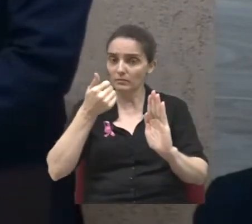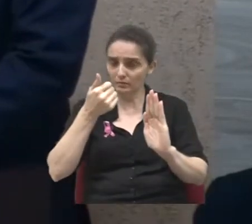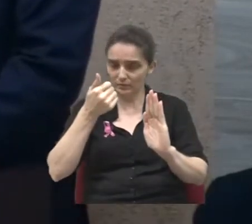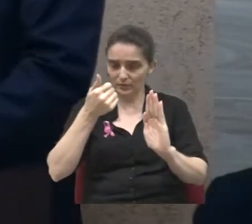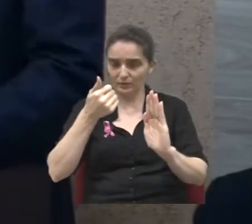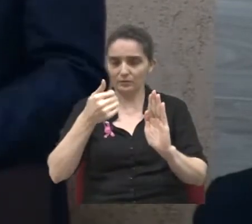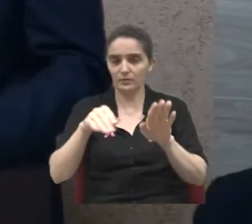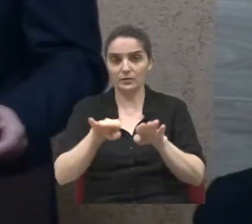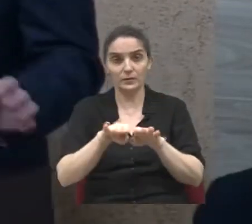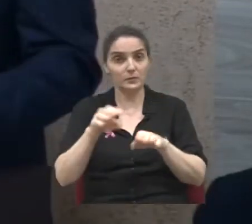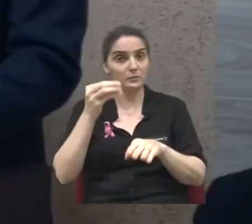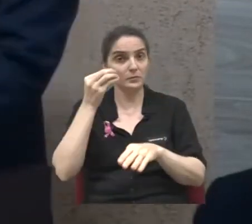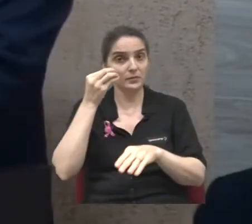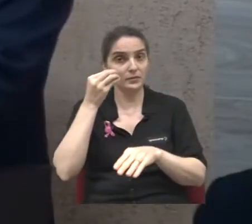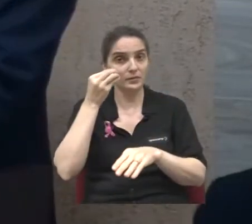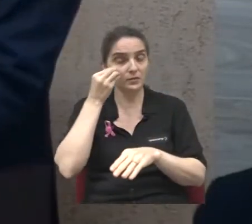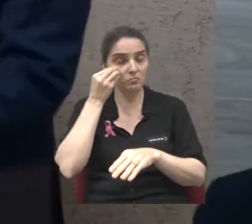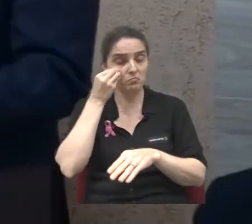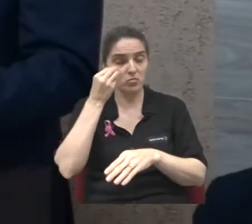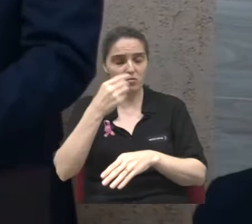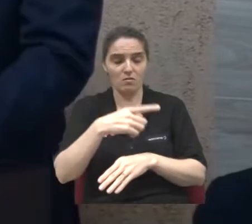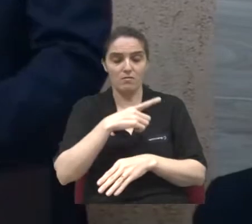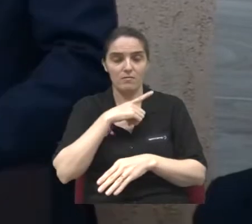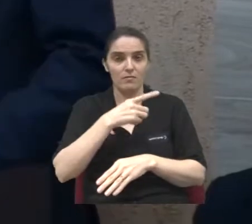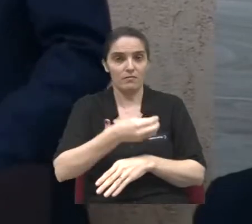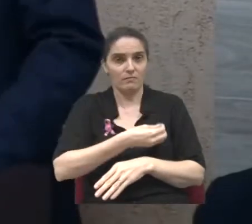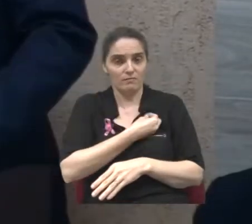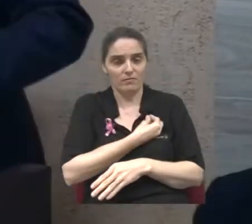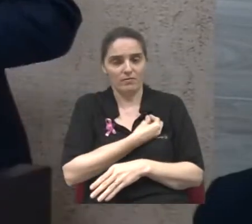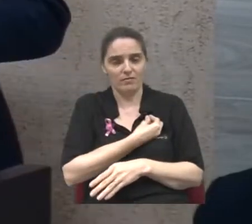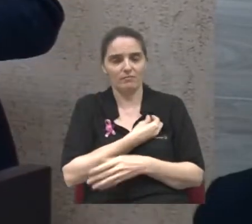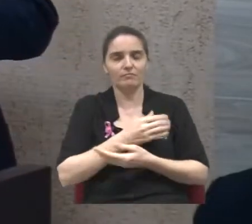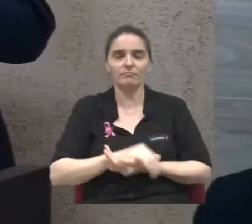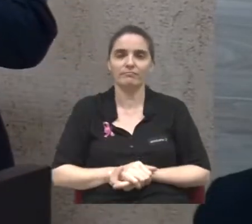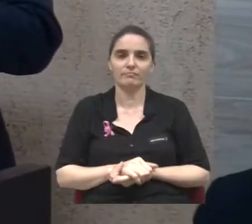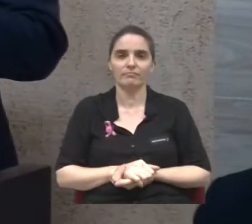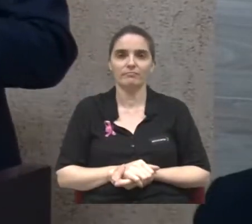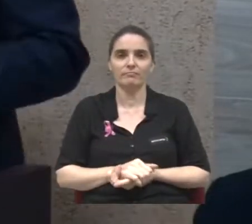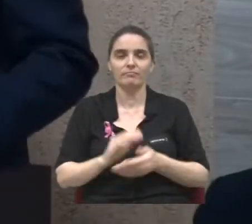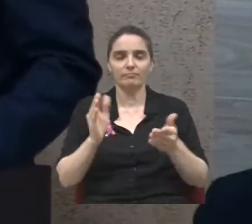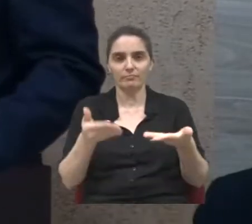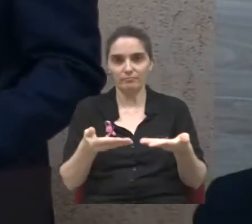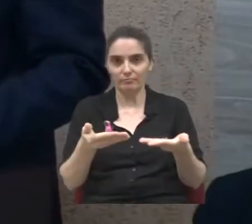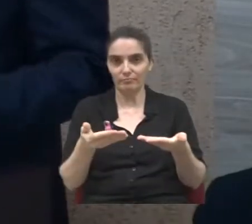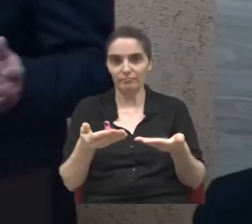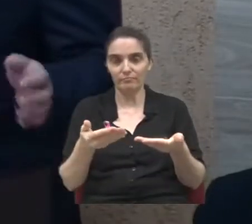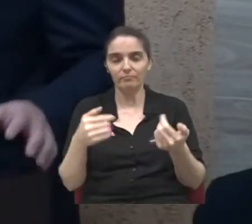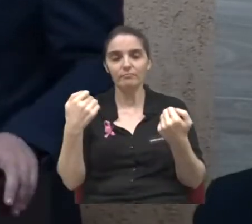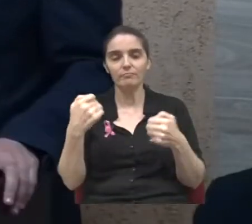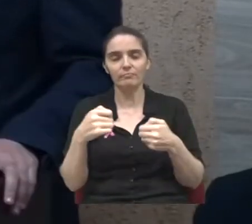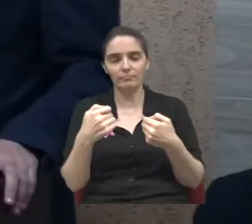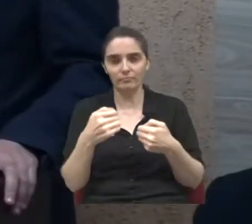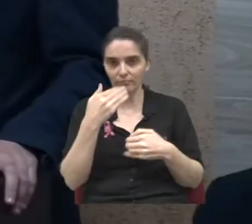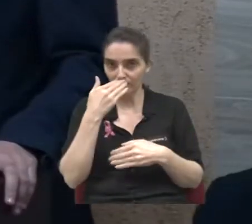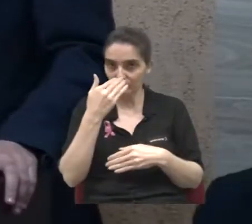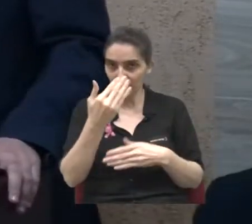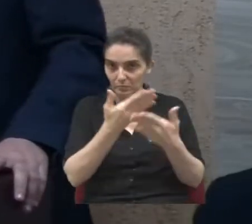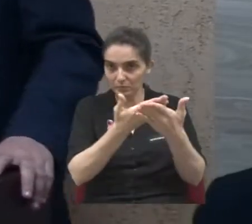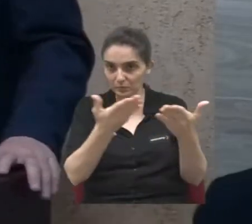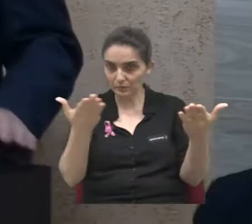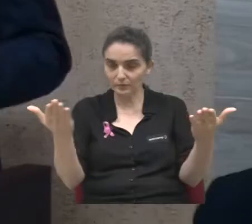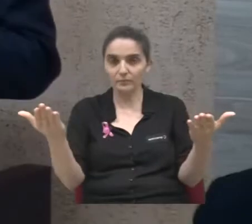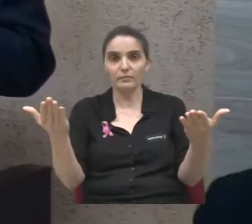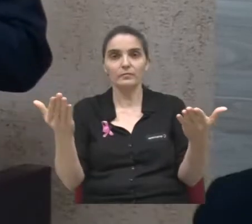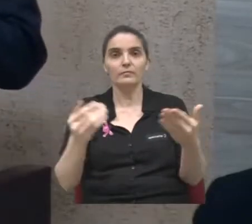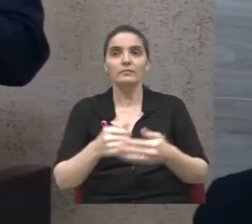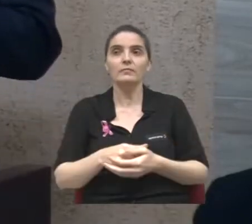esperando outras ações semelhantes. Por isso, meus nobres pares, eu não poderia deixar aqui de pedir a concordância e o